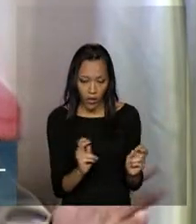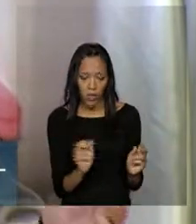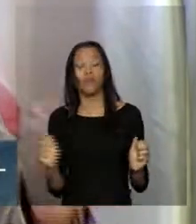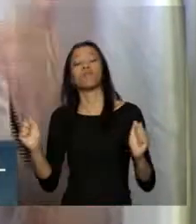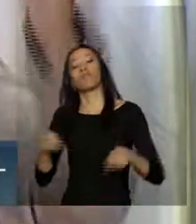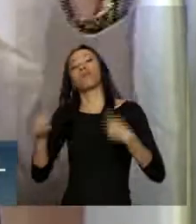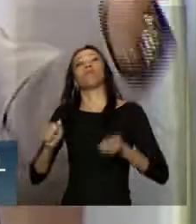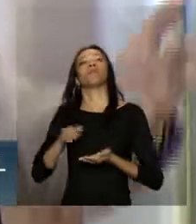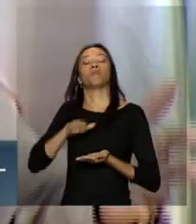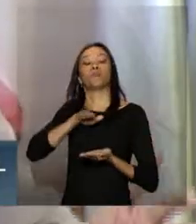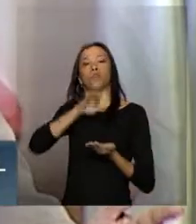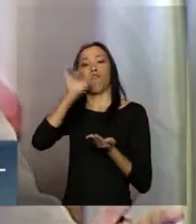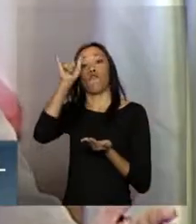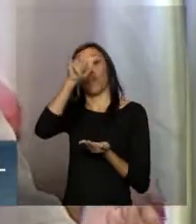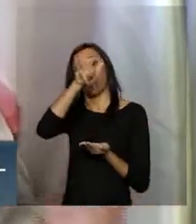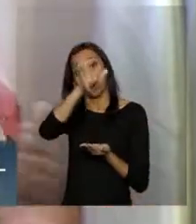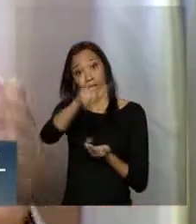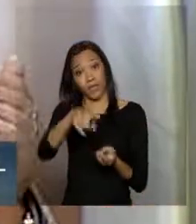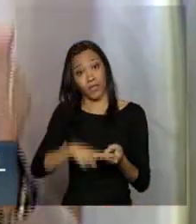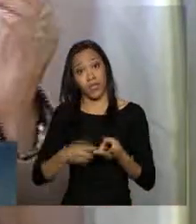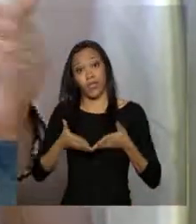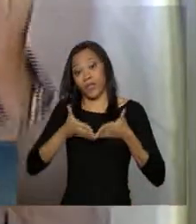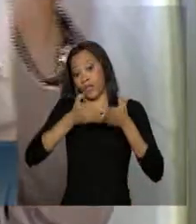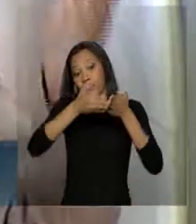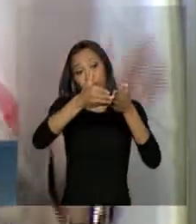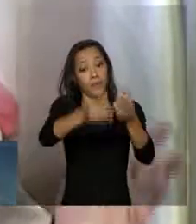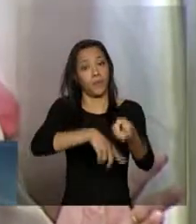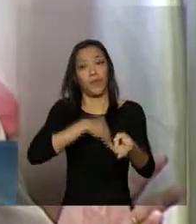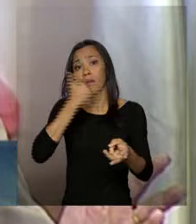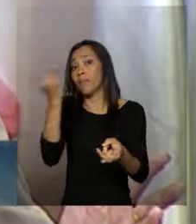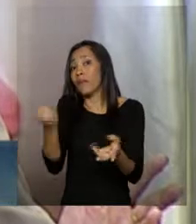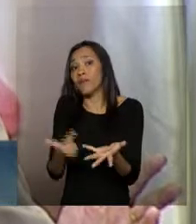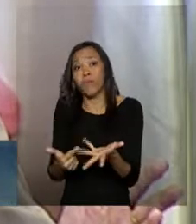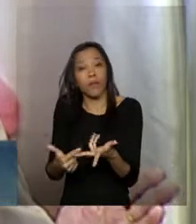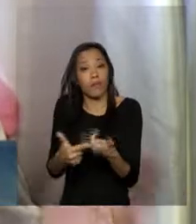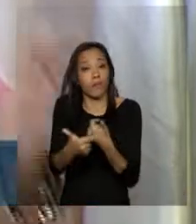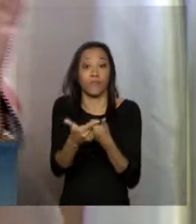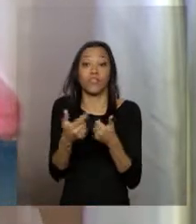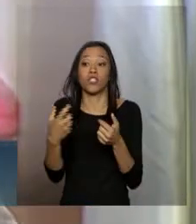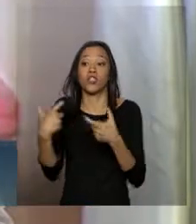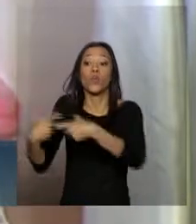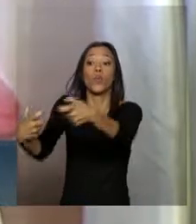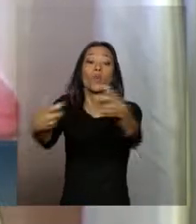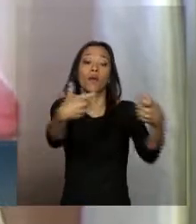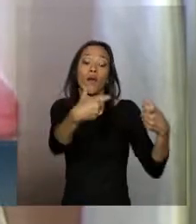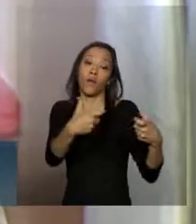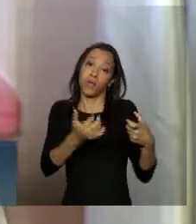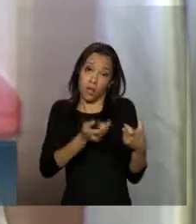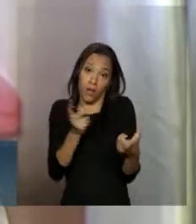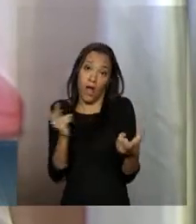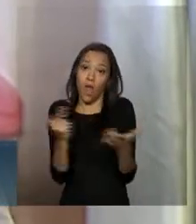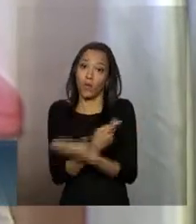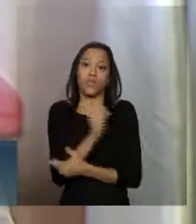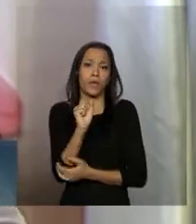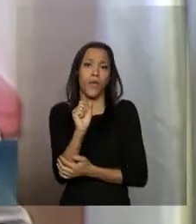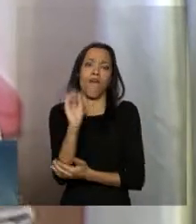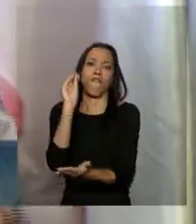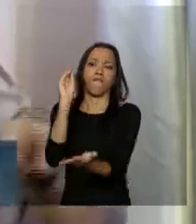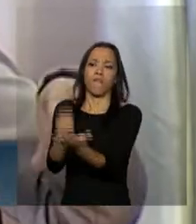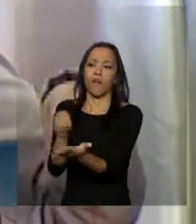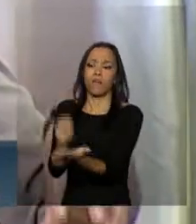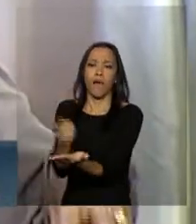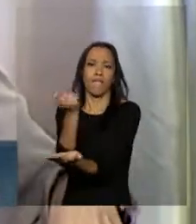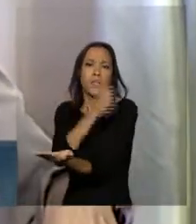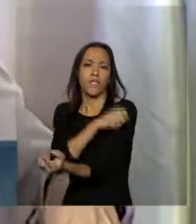de voo, de transporte terrestre. Então, depende da logística de cada local. O que pode acontecer é exatamente isso. Faltaram a